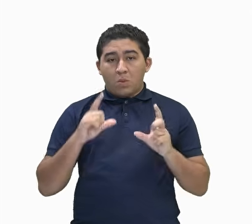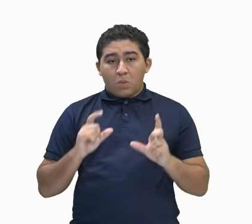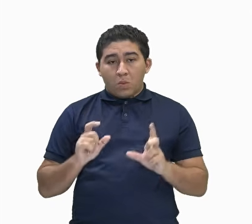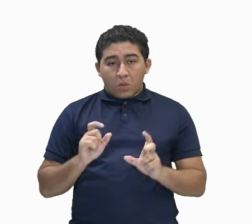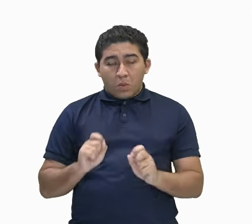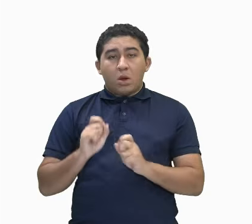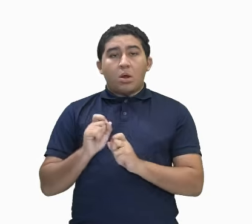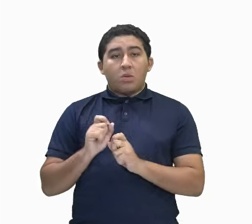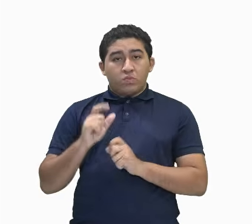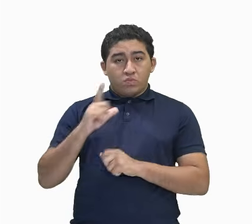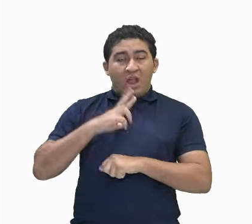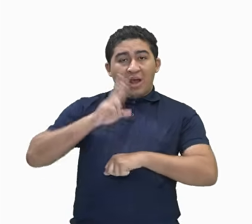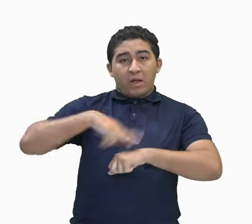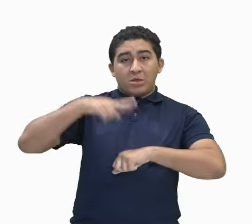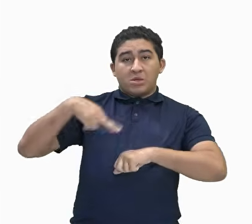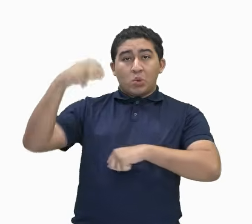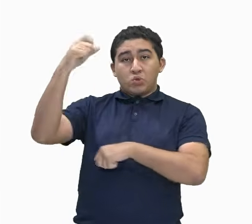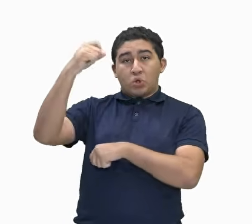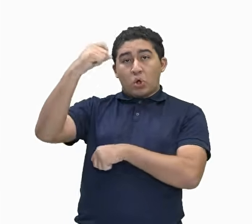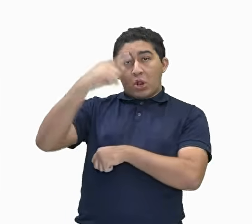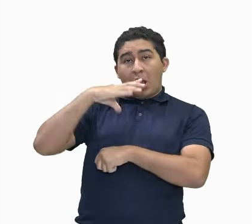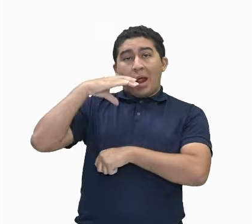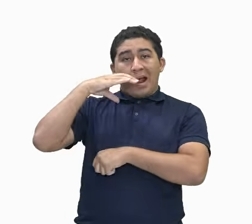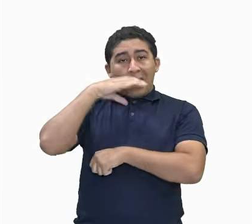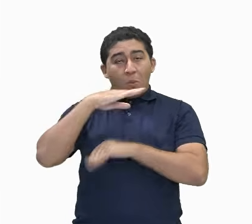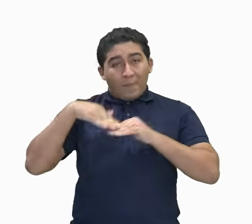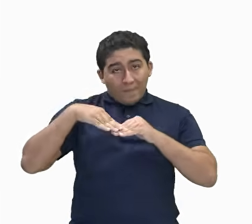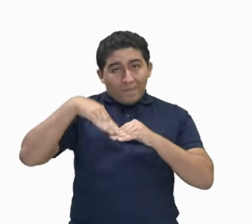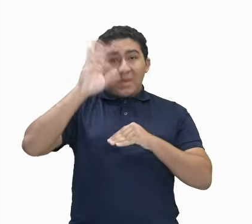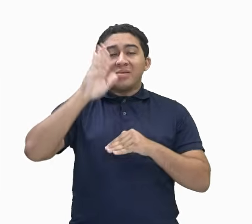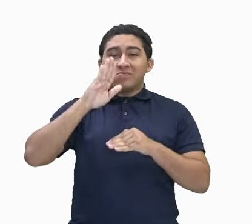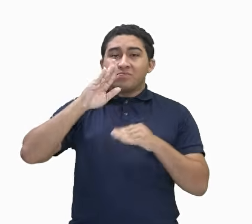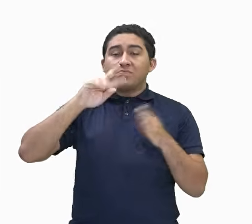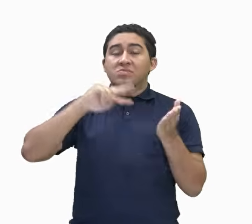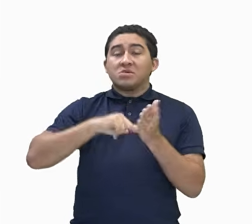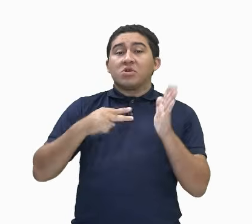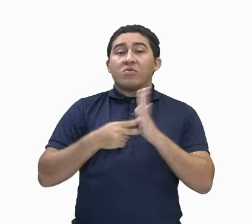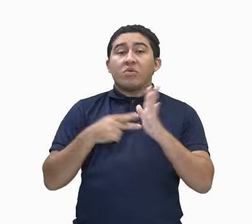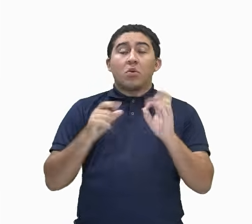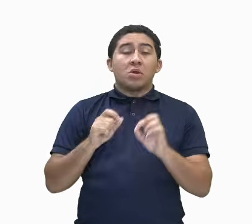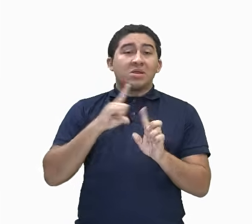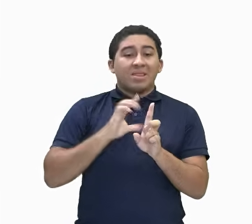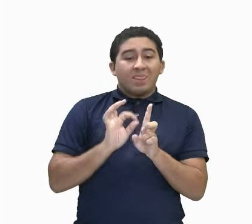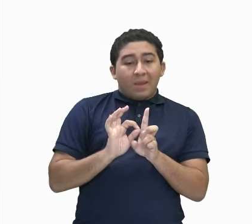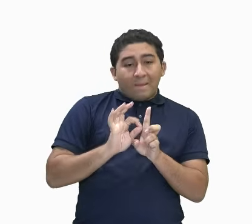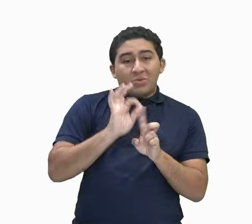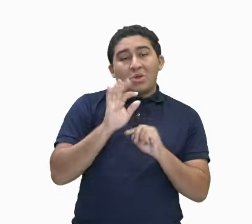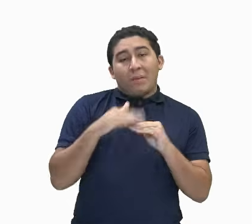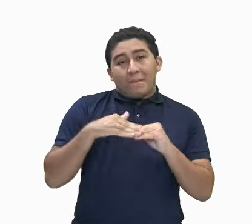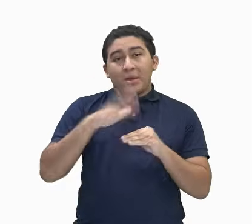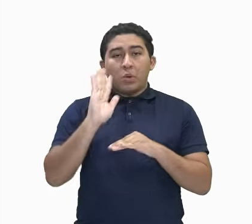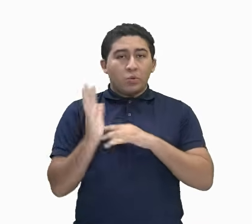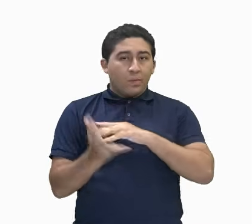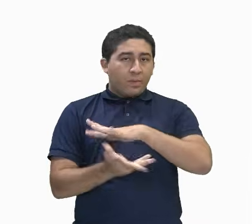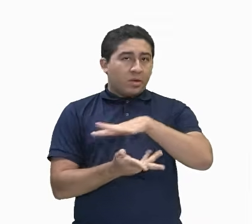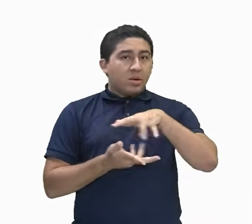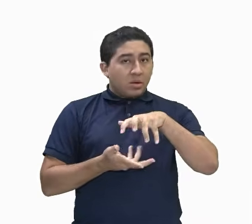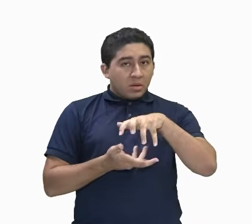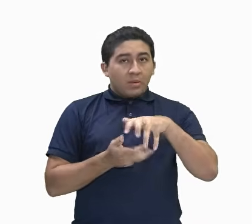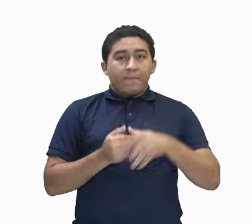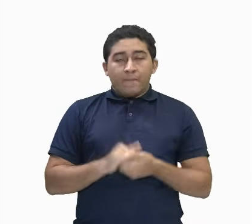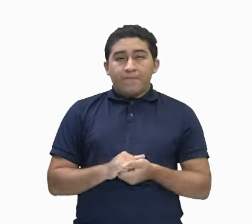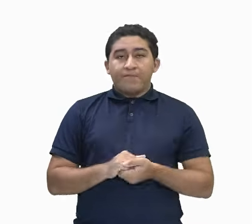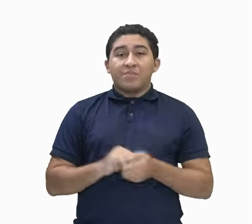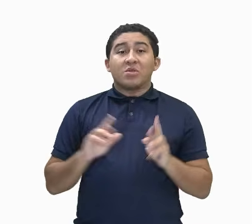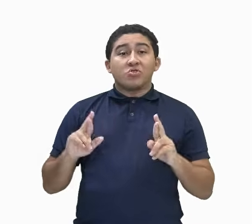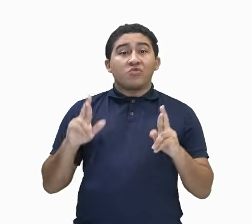intensa radiação solar, resultando nas temperaturas mais elevadas do planeta. Então, vai ser ali diferente